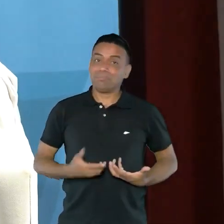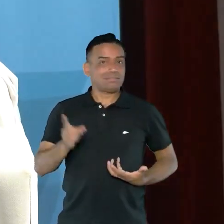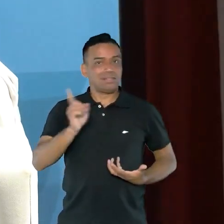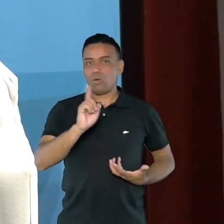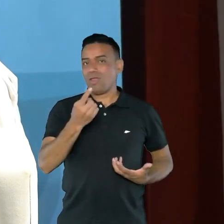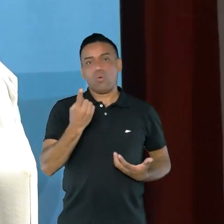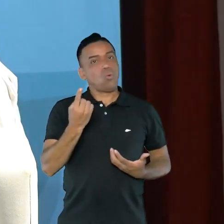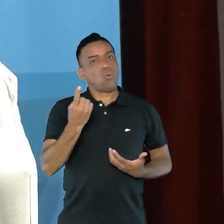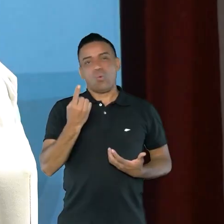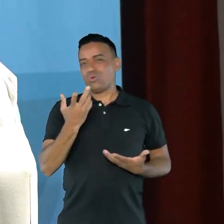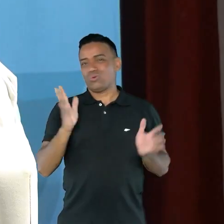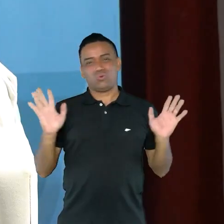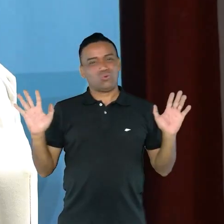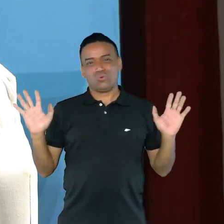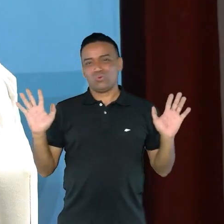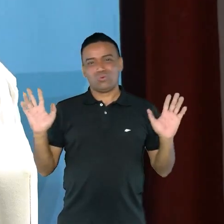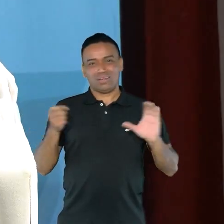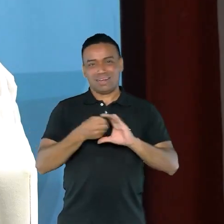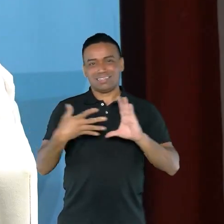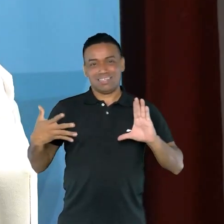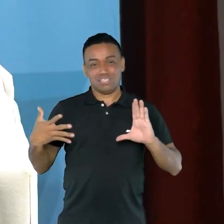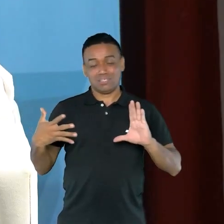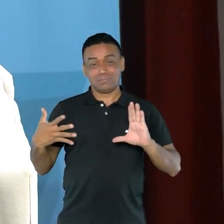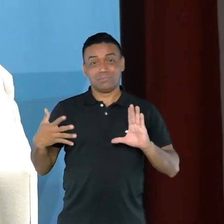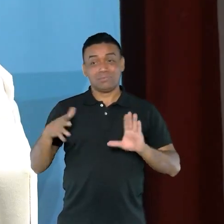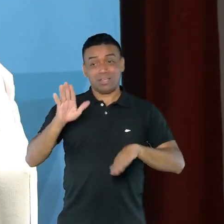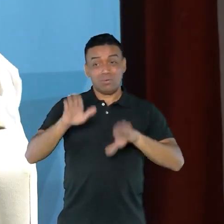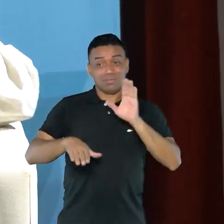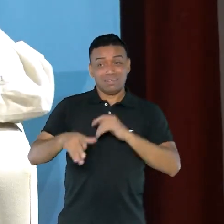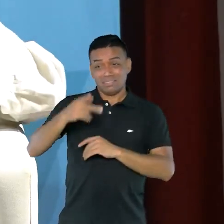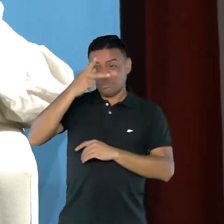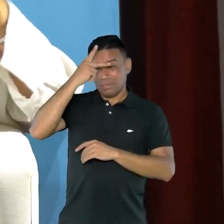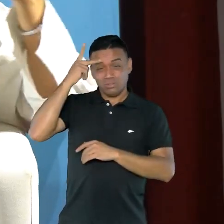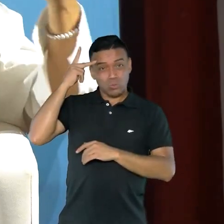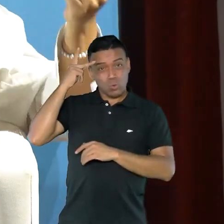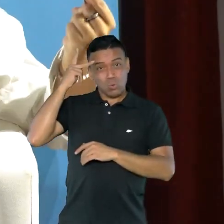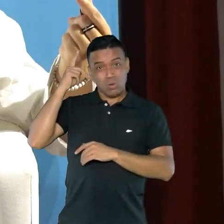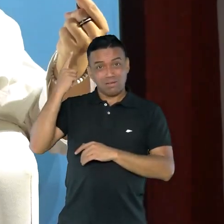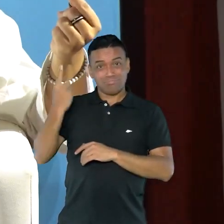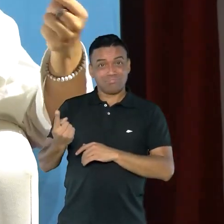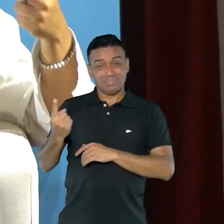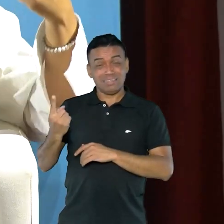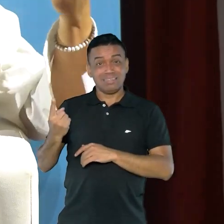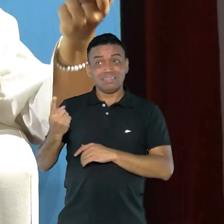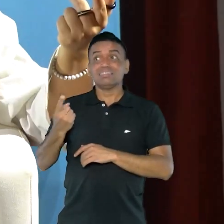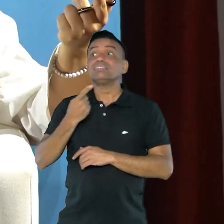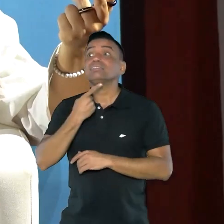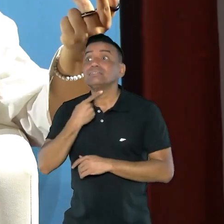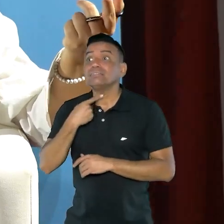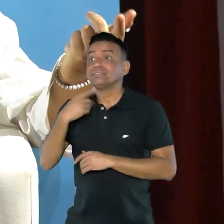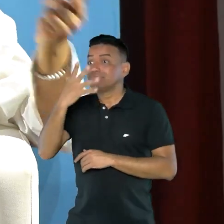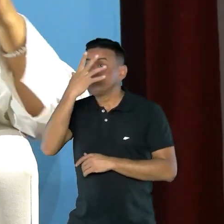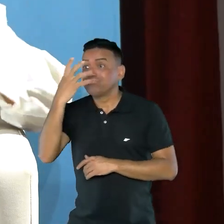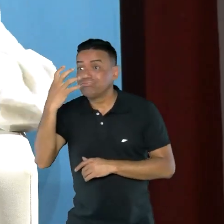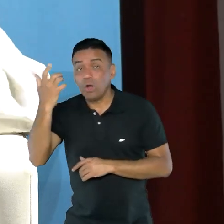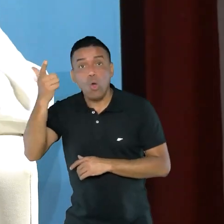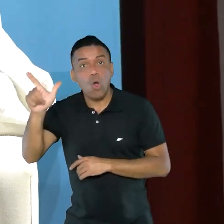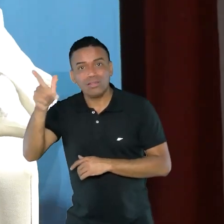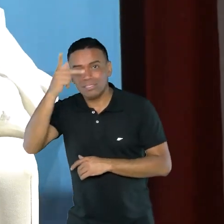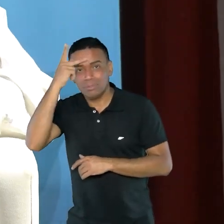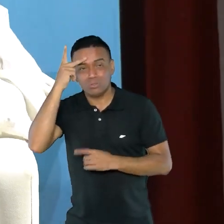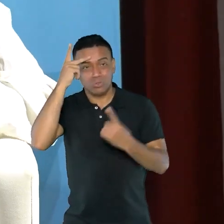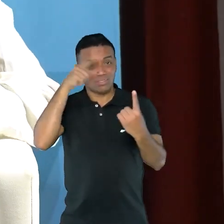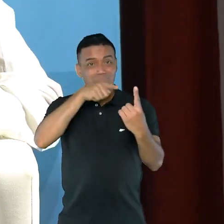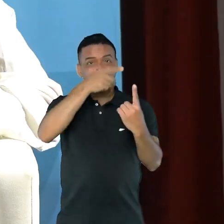fator, no sentido de que às vezes a mesma pessoa tem muito desejo sexual por outras pessoas e não